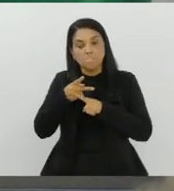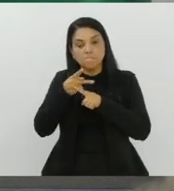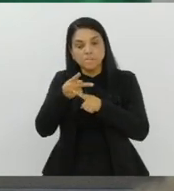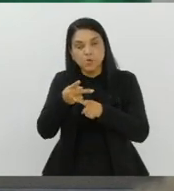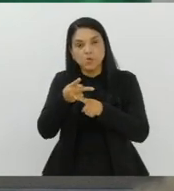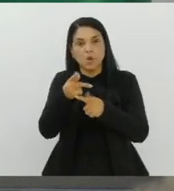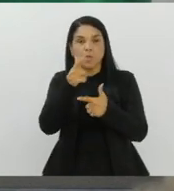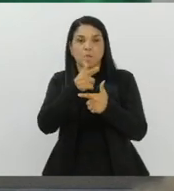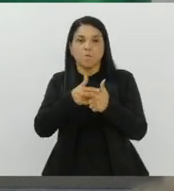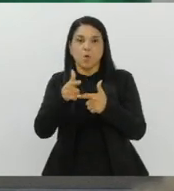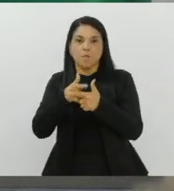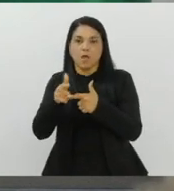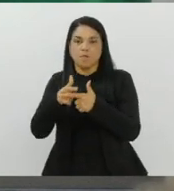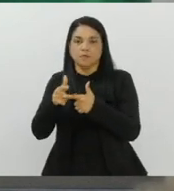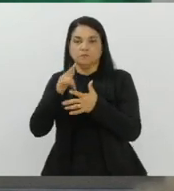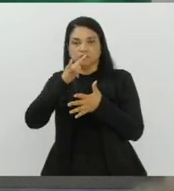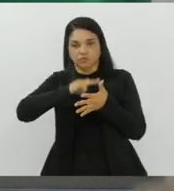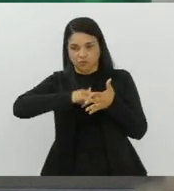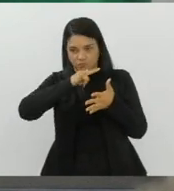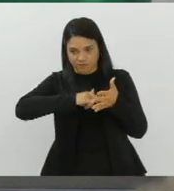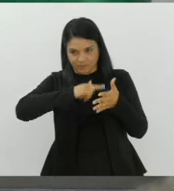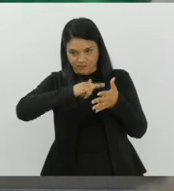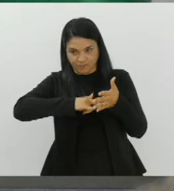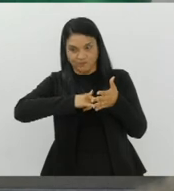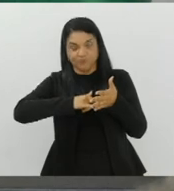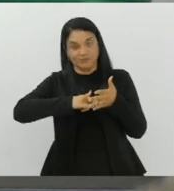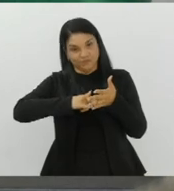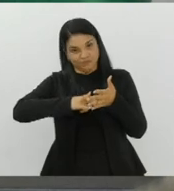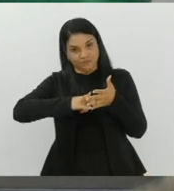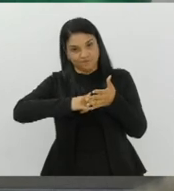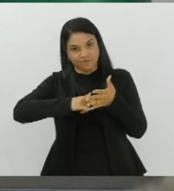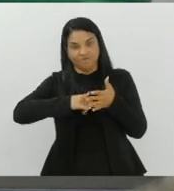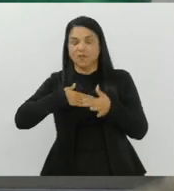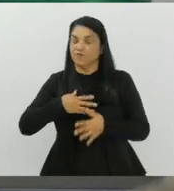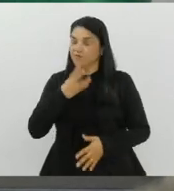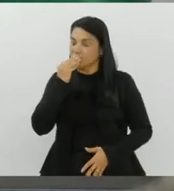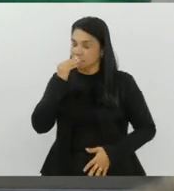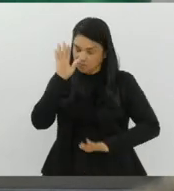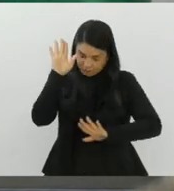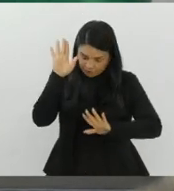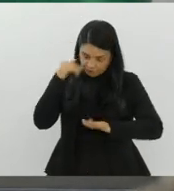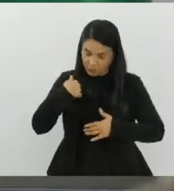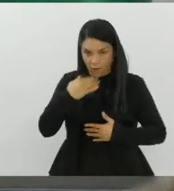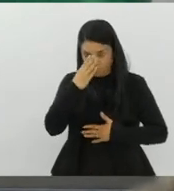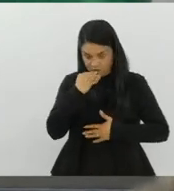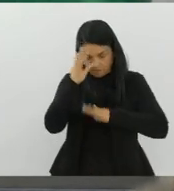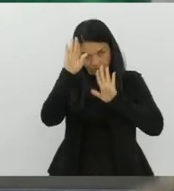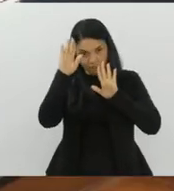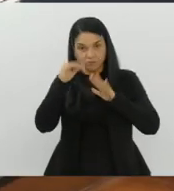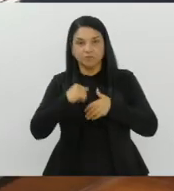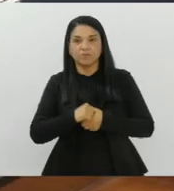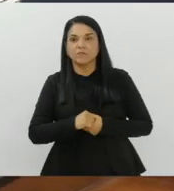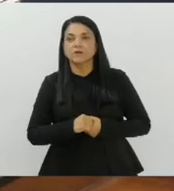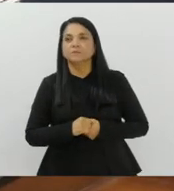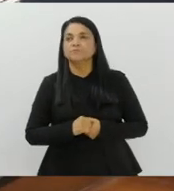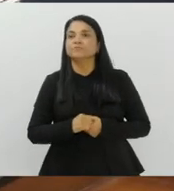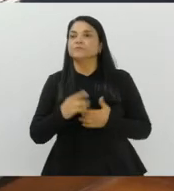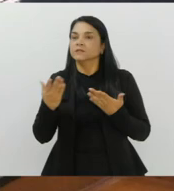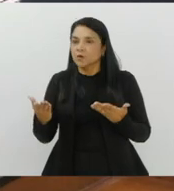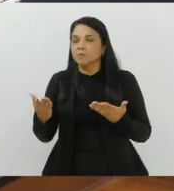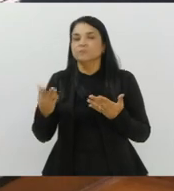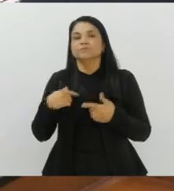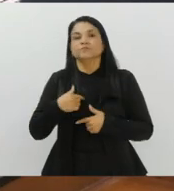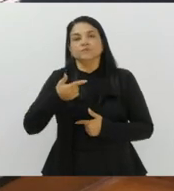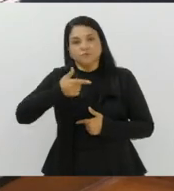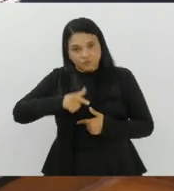palheiro sempre nos meus documentos. É isso que eu estou falando. O senhor... Eu vou ficar quieto. Vai, melhor ficar quieto. Muito bem. Mais